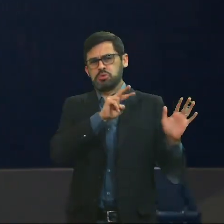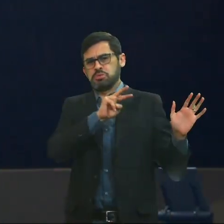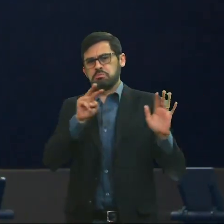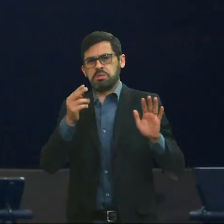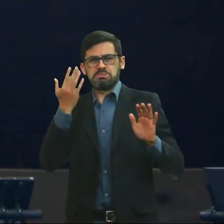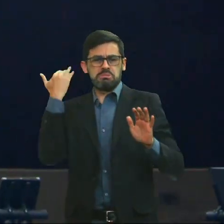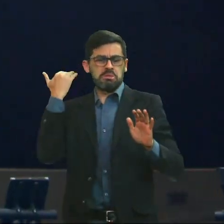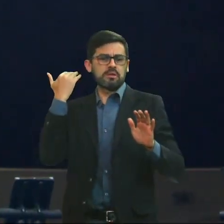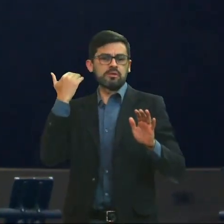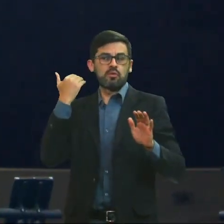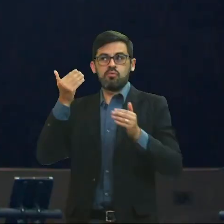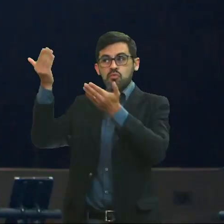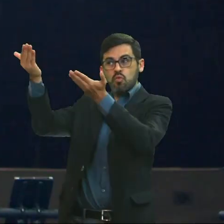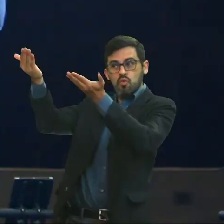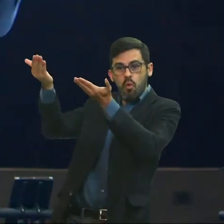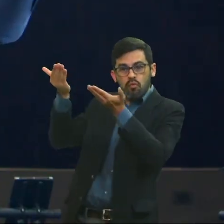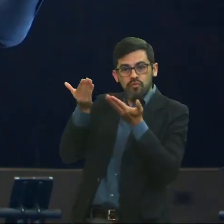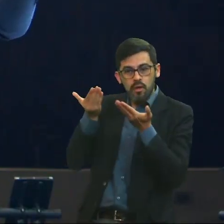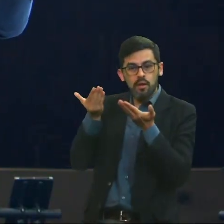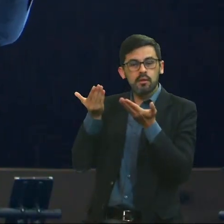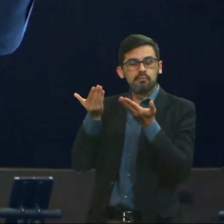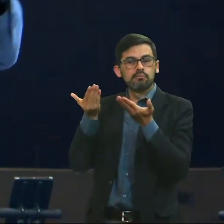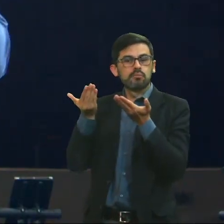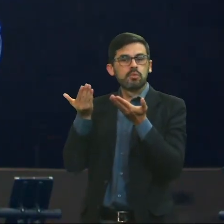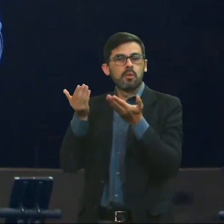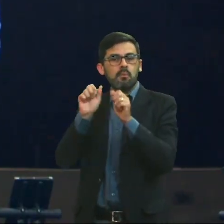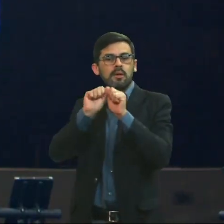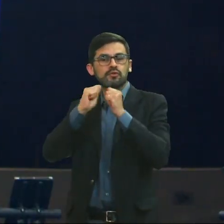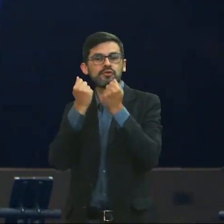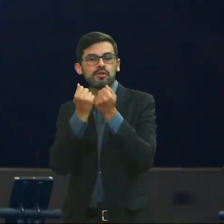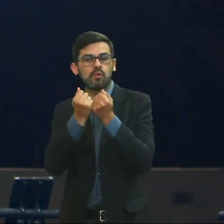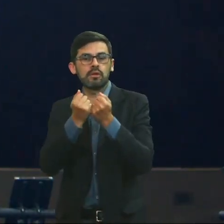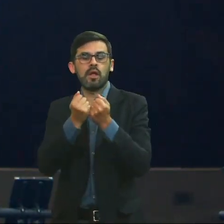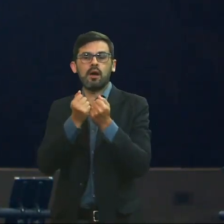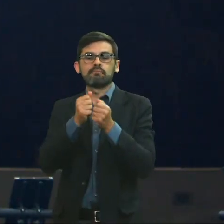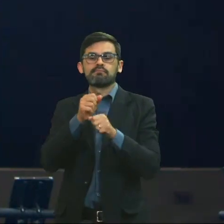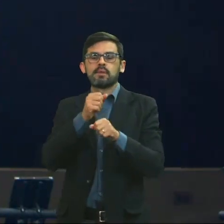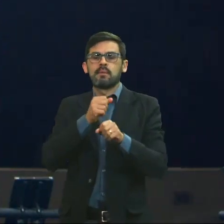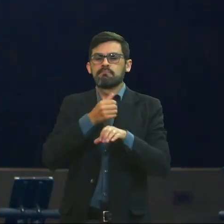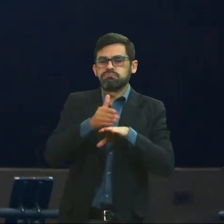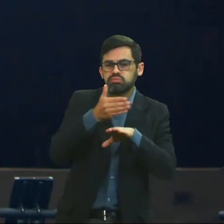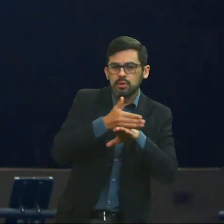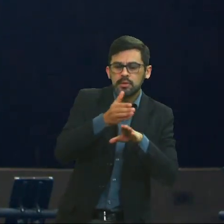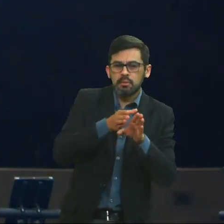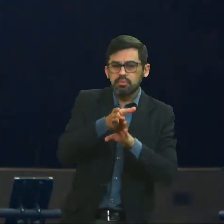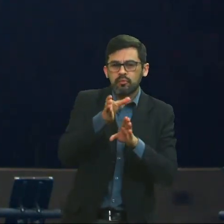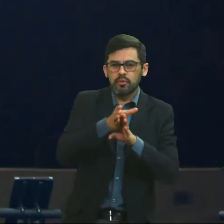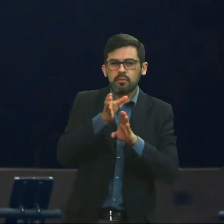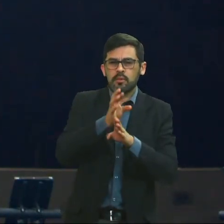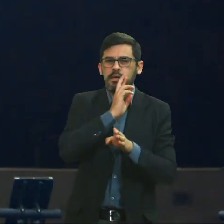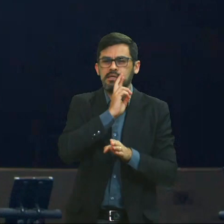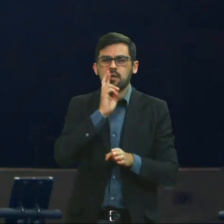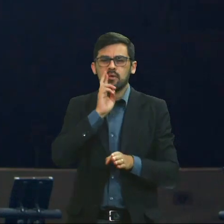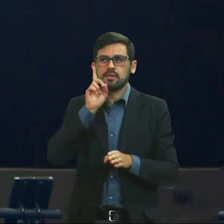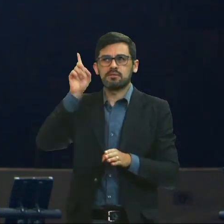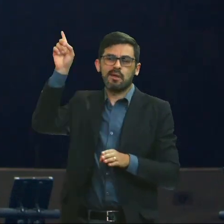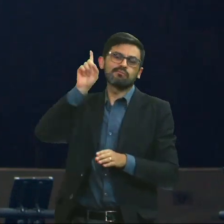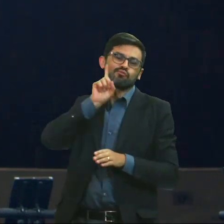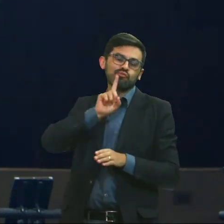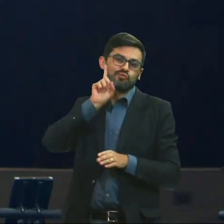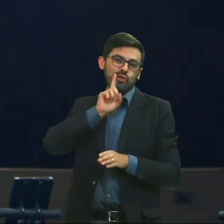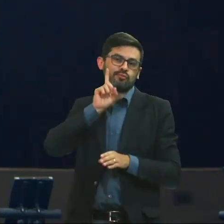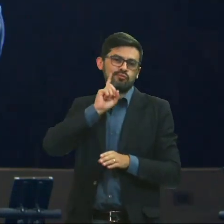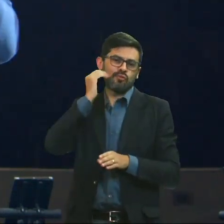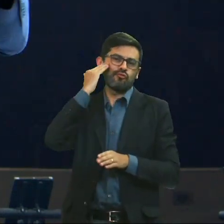que dá treinamentos no mundo todo. É da Chicken Filé. Quantos conhecem esse restaurante?